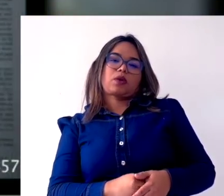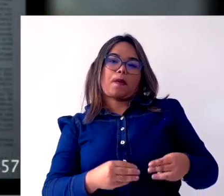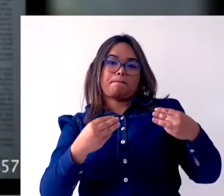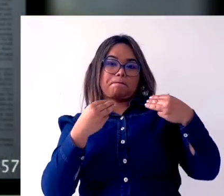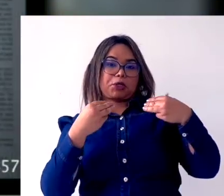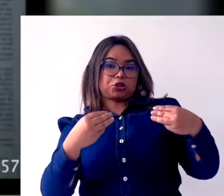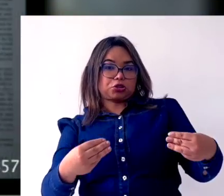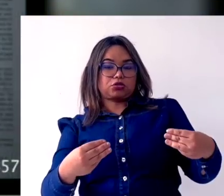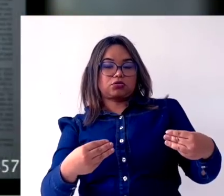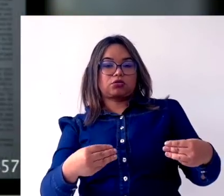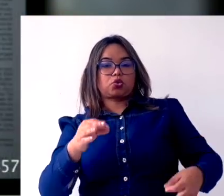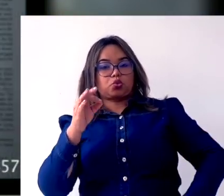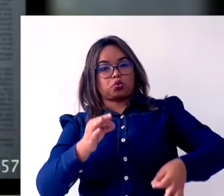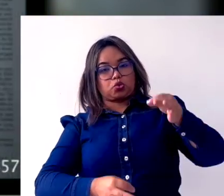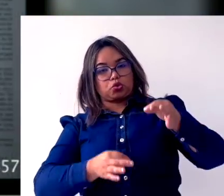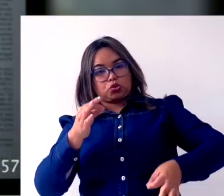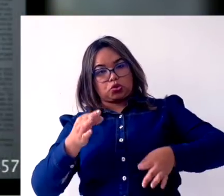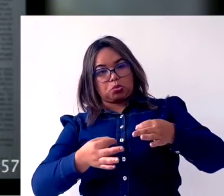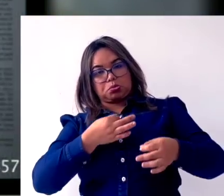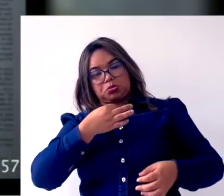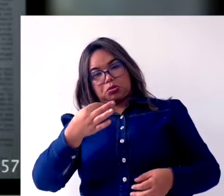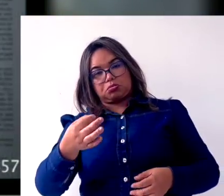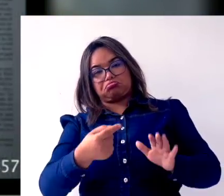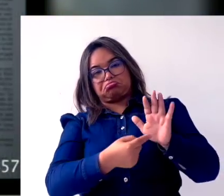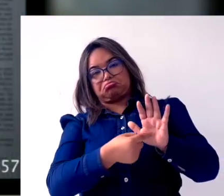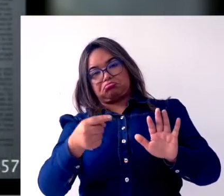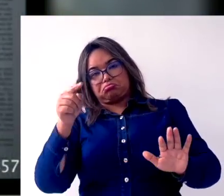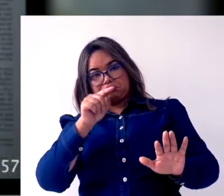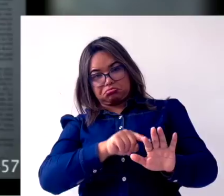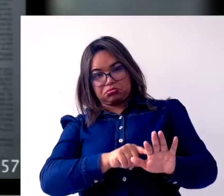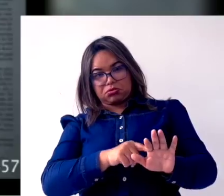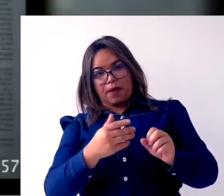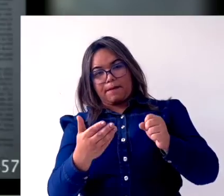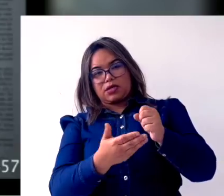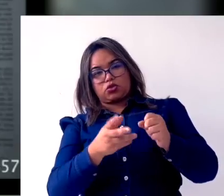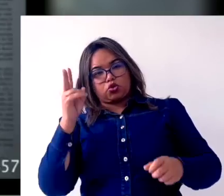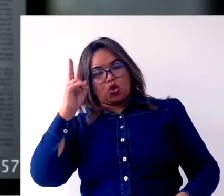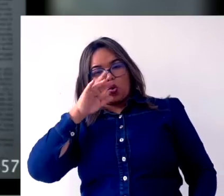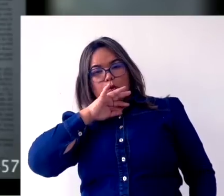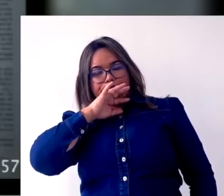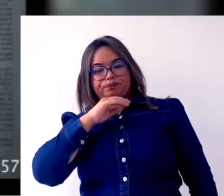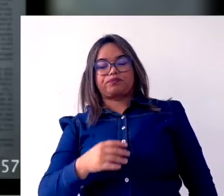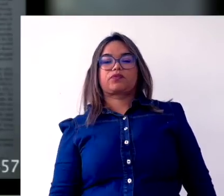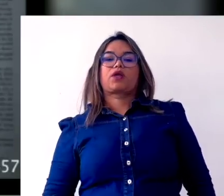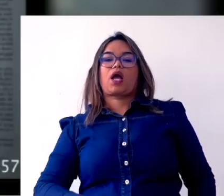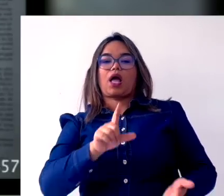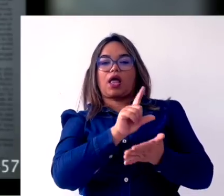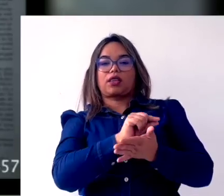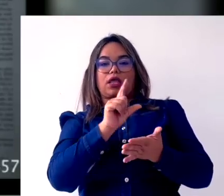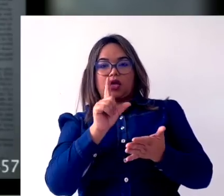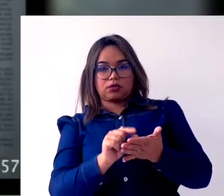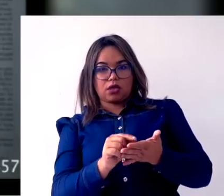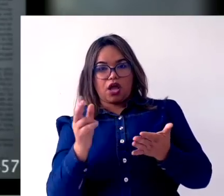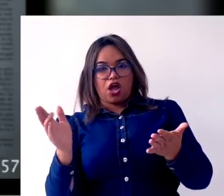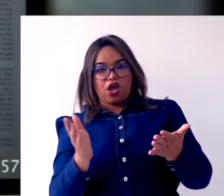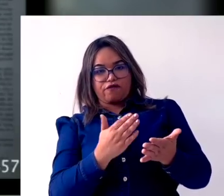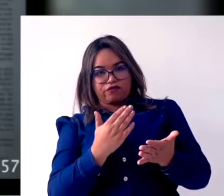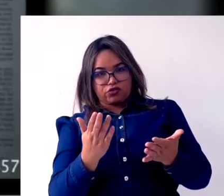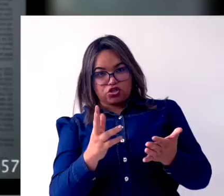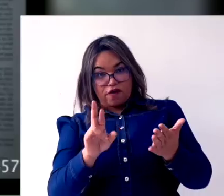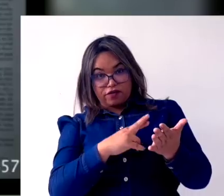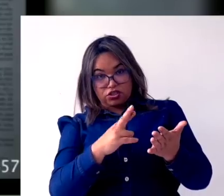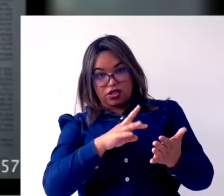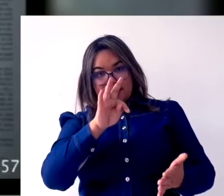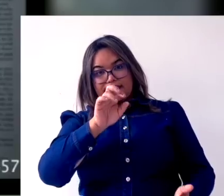essas palavras, uma metáfora baseada numa história ruim. Aqui está um artigo da revista Time, em 1995, dizendo: